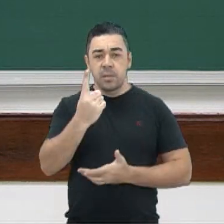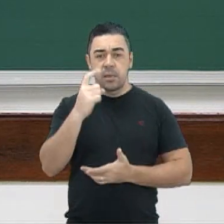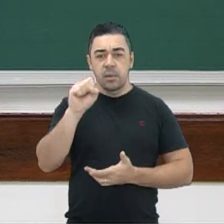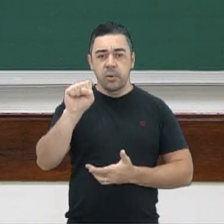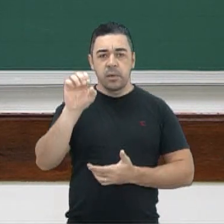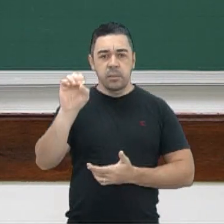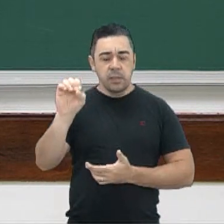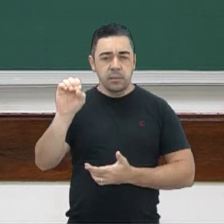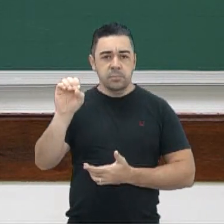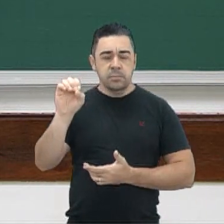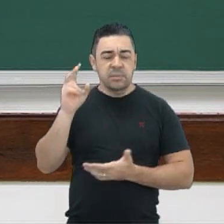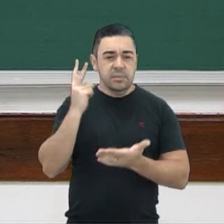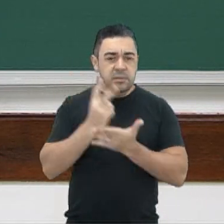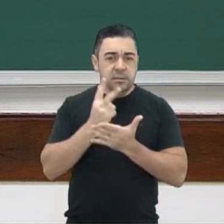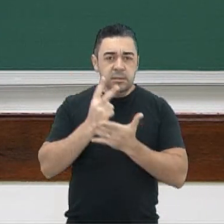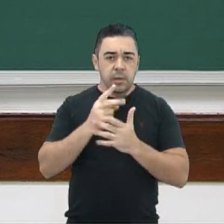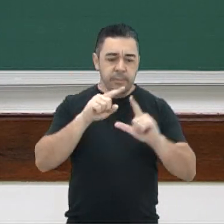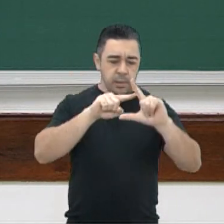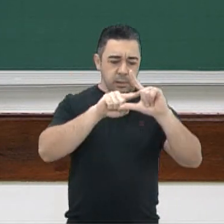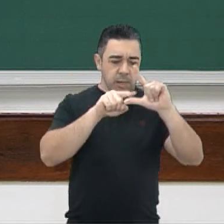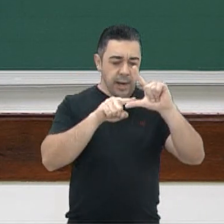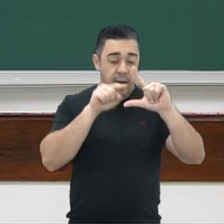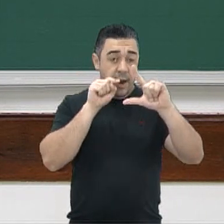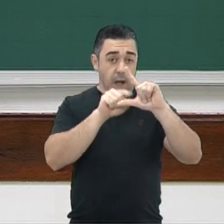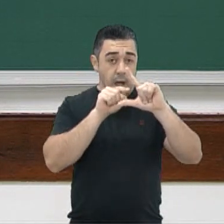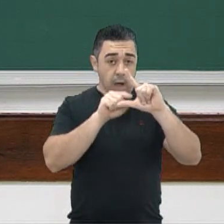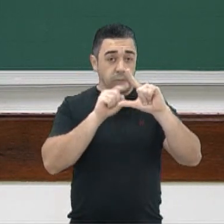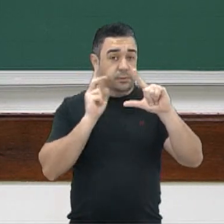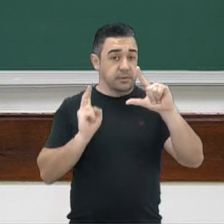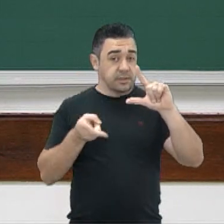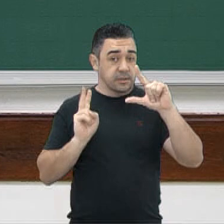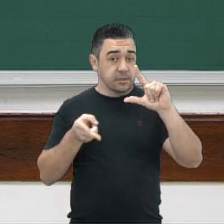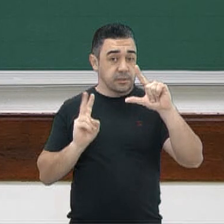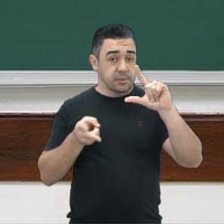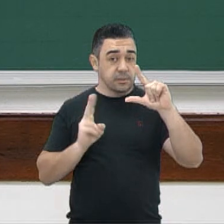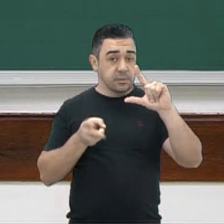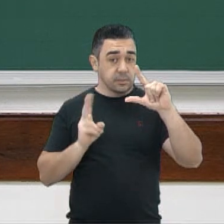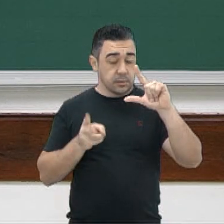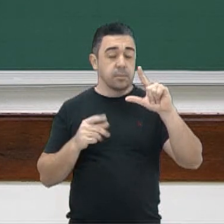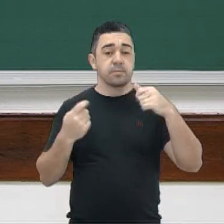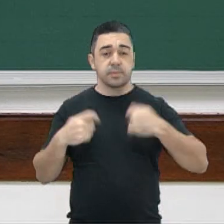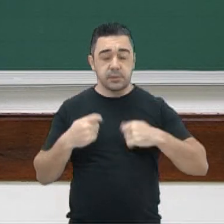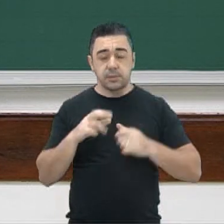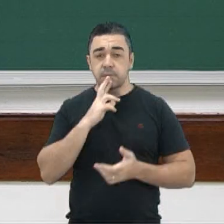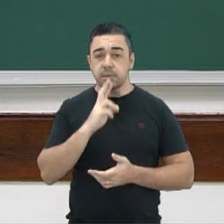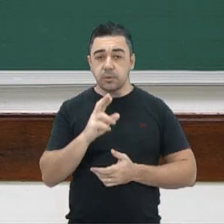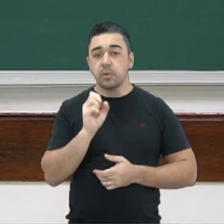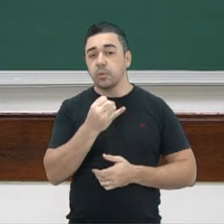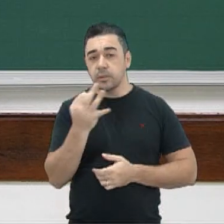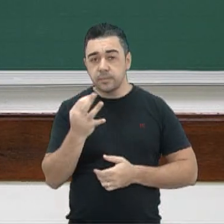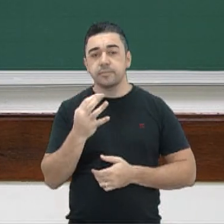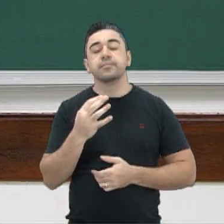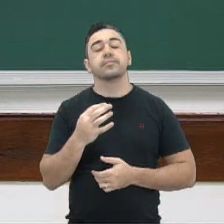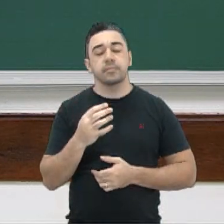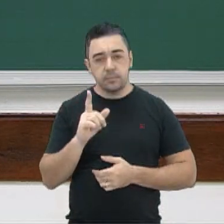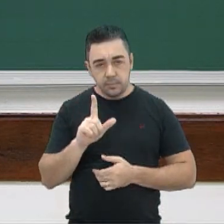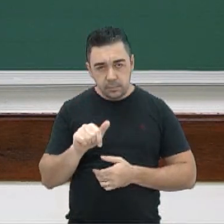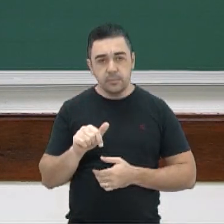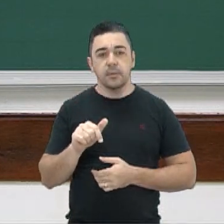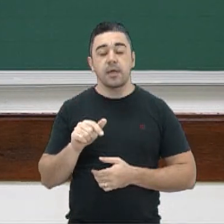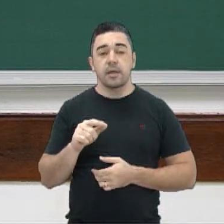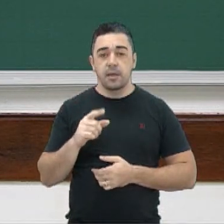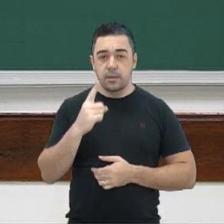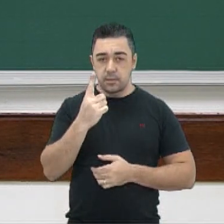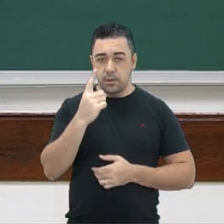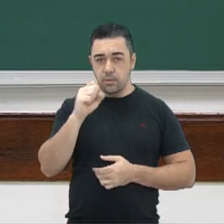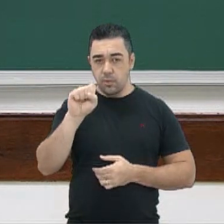Então, a medida das somas internas do triângulo, dos ângulos dele, né, tem que valer quanto? 180 graus. Qual